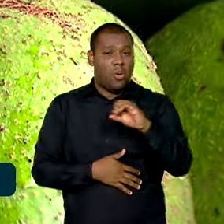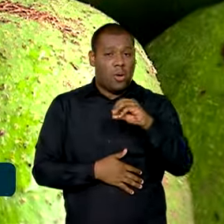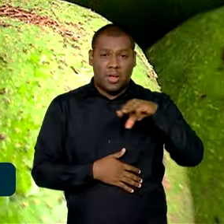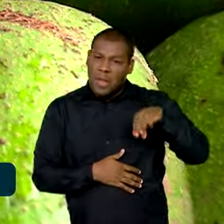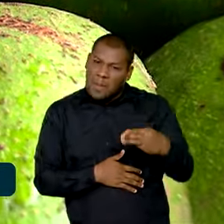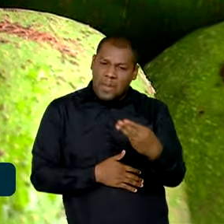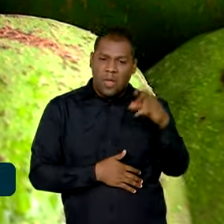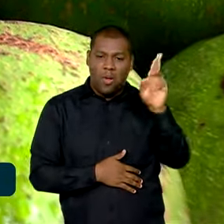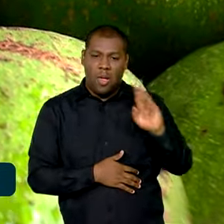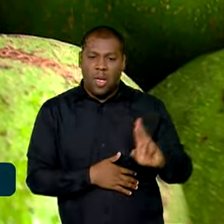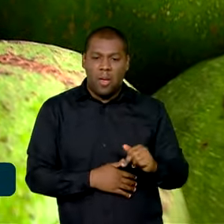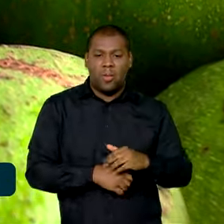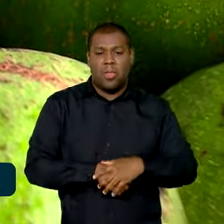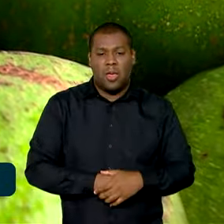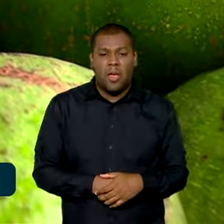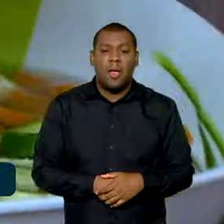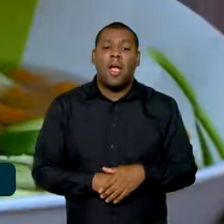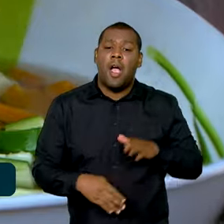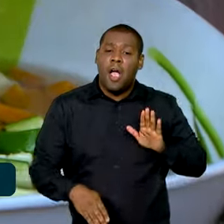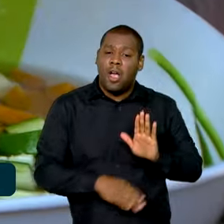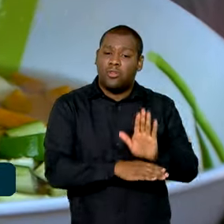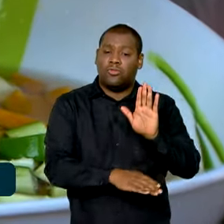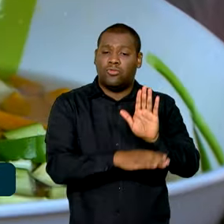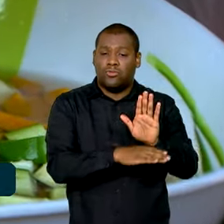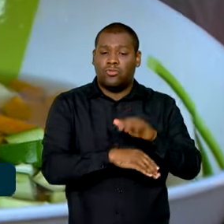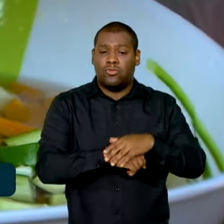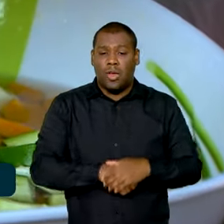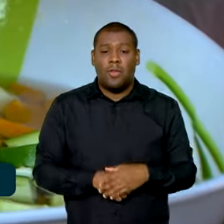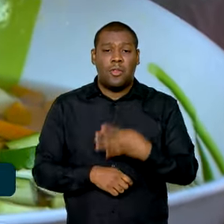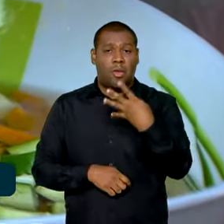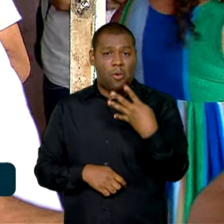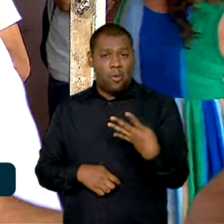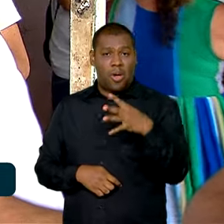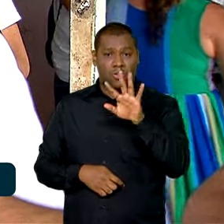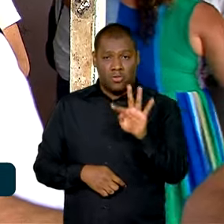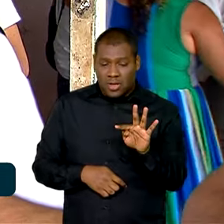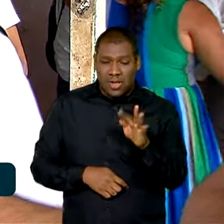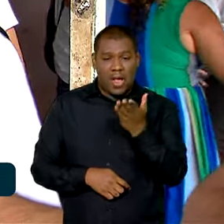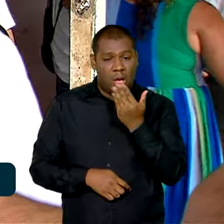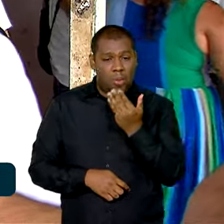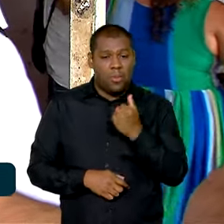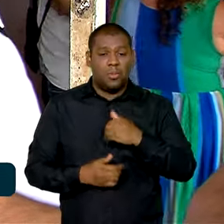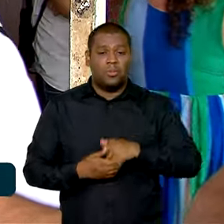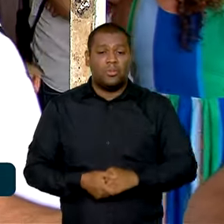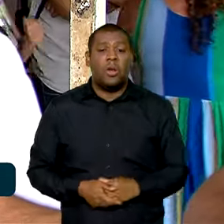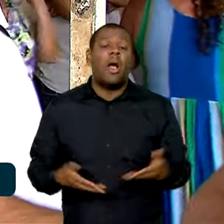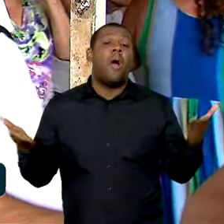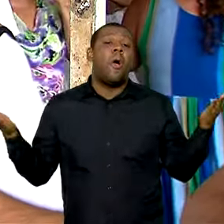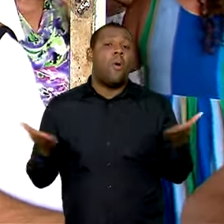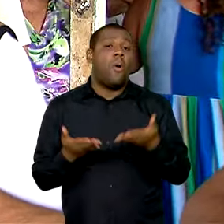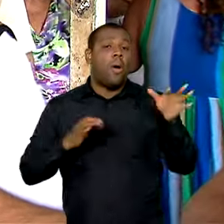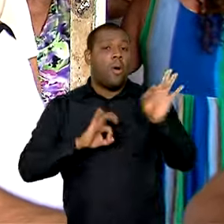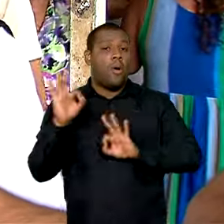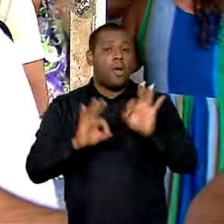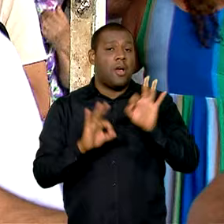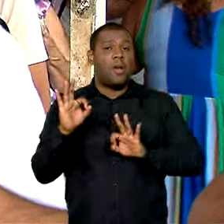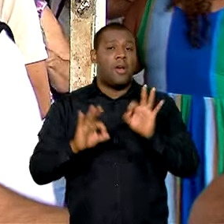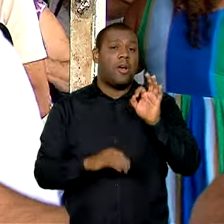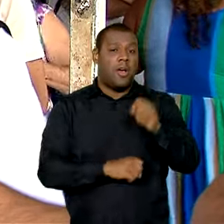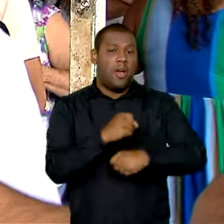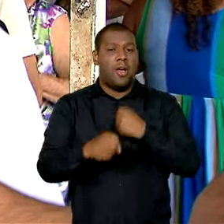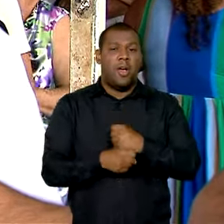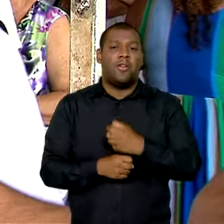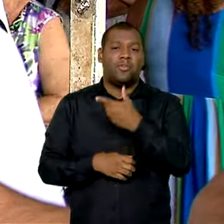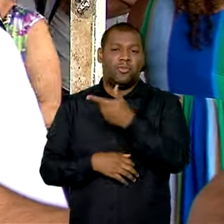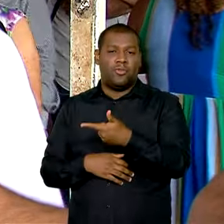destinados para 4,2 toneladas de alimentos. Agora já estamos planejando o 2024, uma